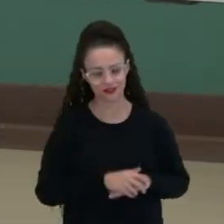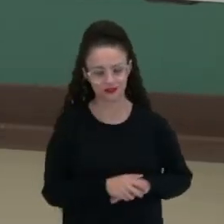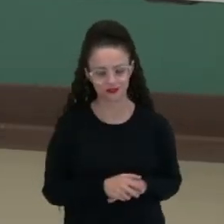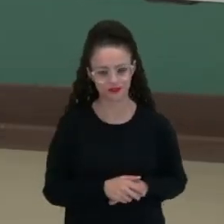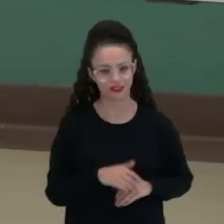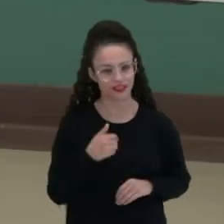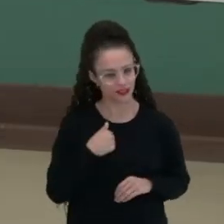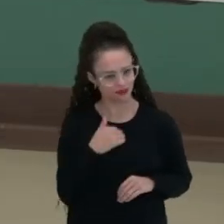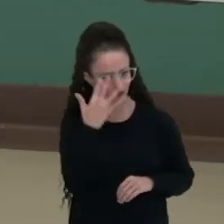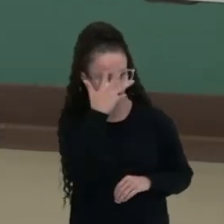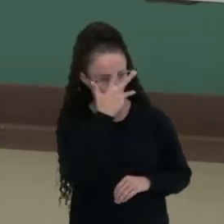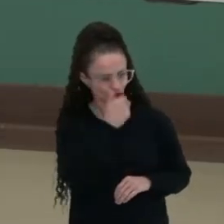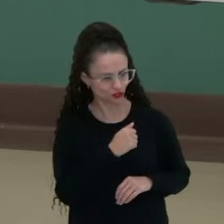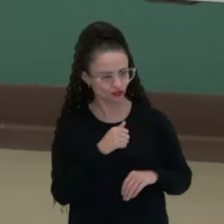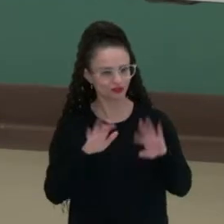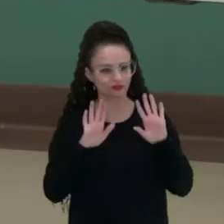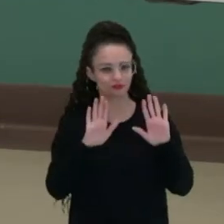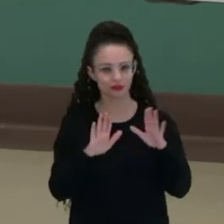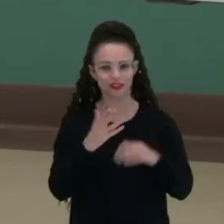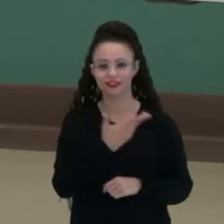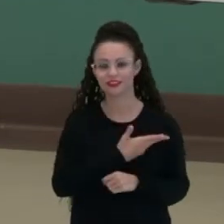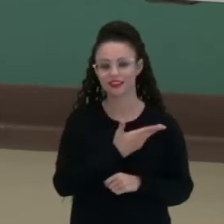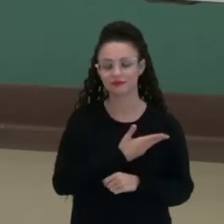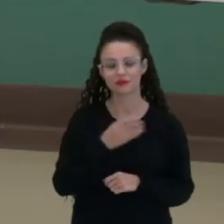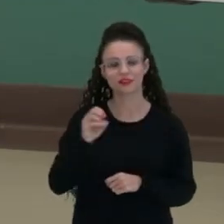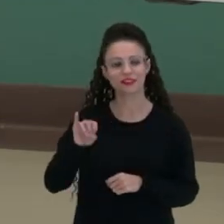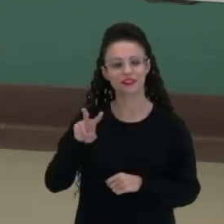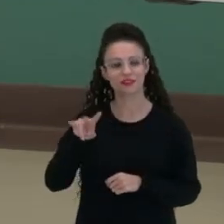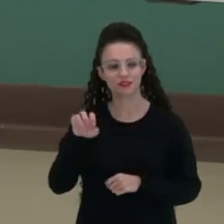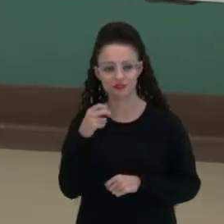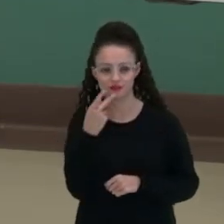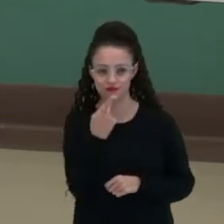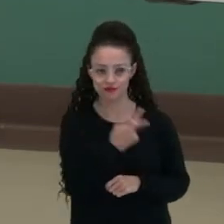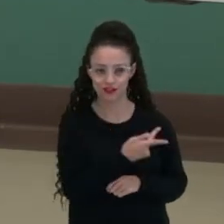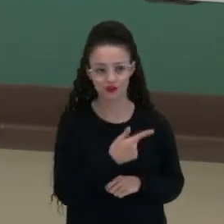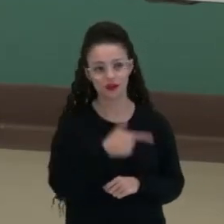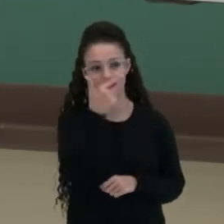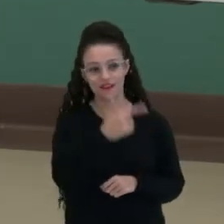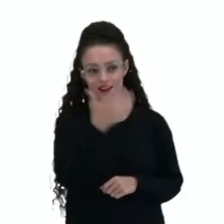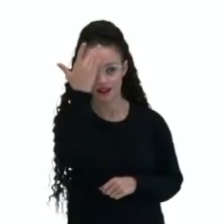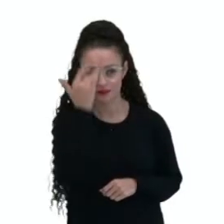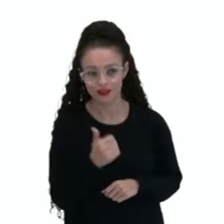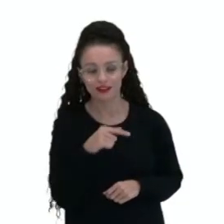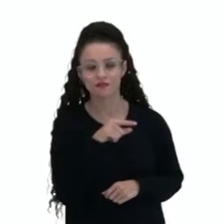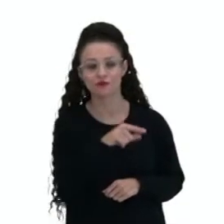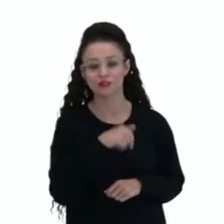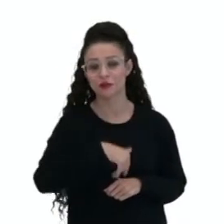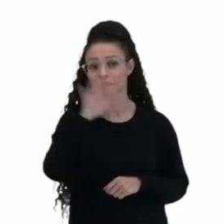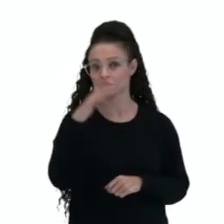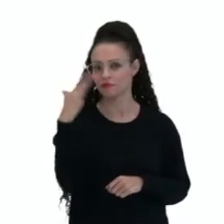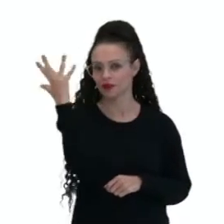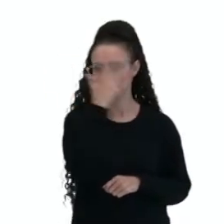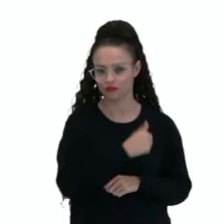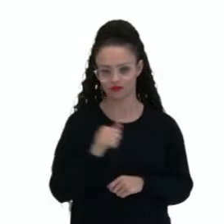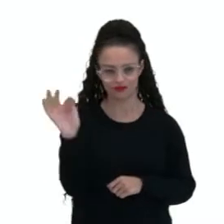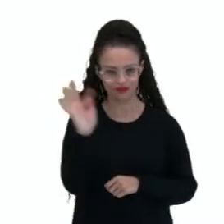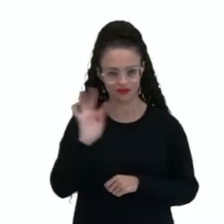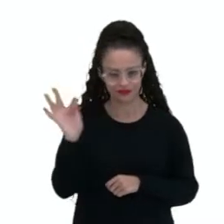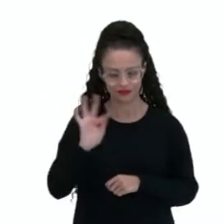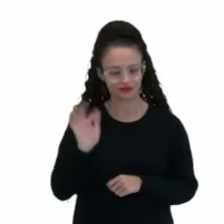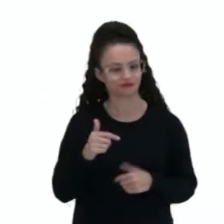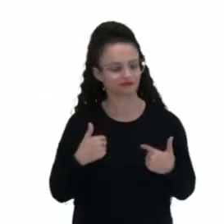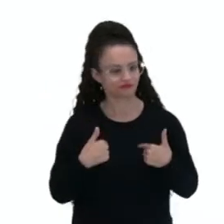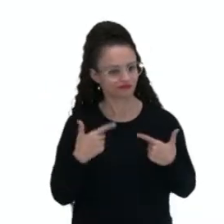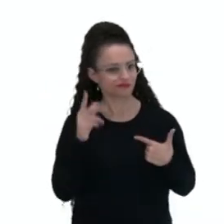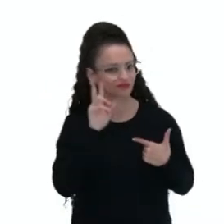Eu era bonitinha, mas quando meu amigo Ives Granda falou, no outro dia que eu era a mais bonita da faculdade, tive